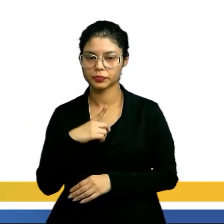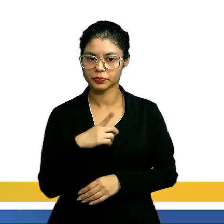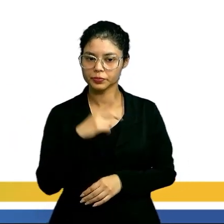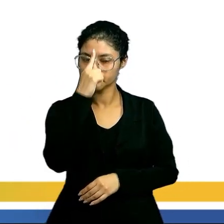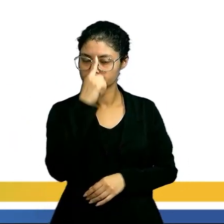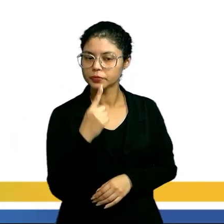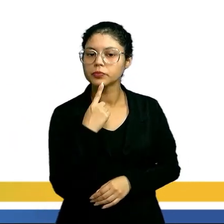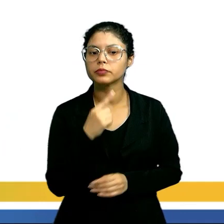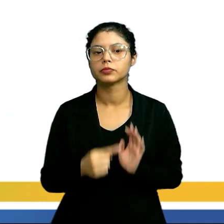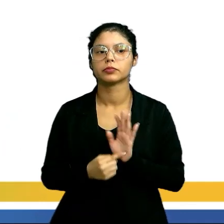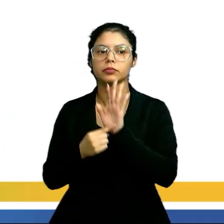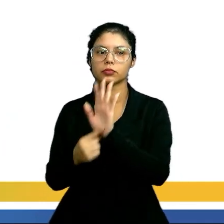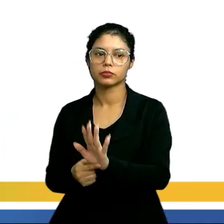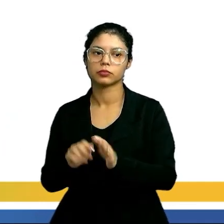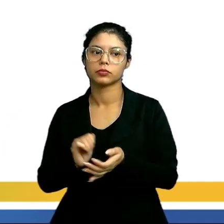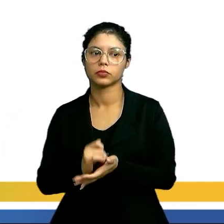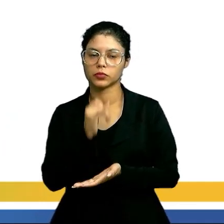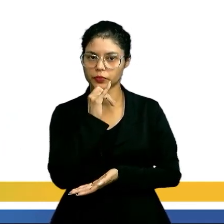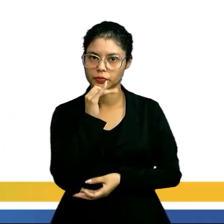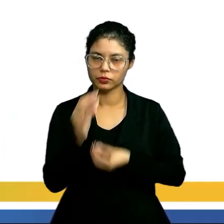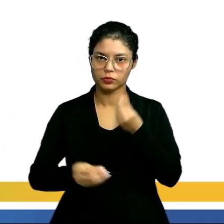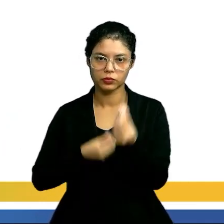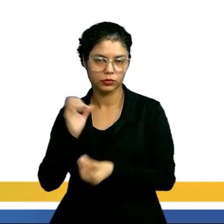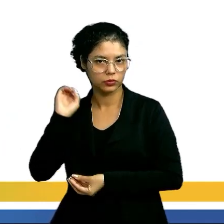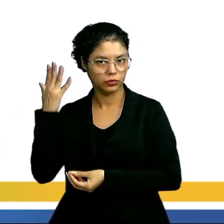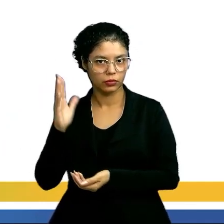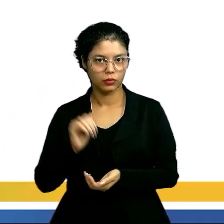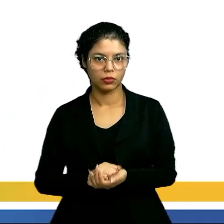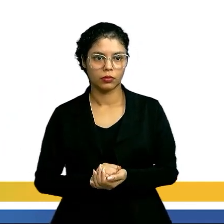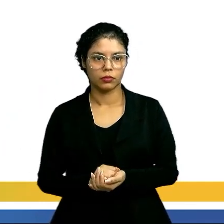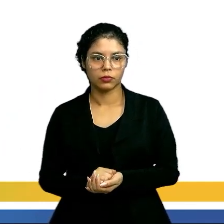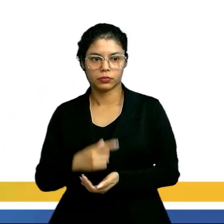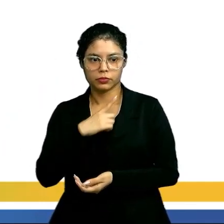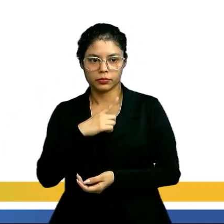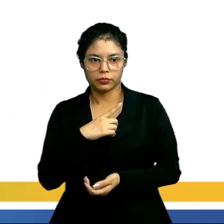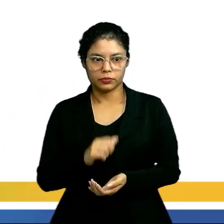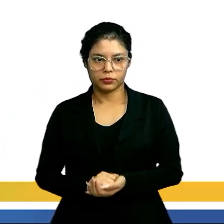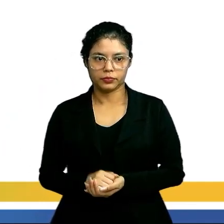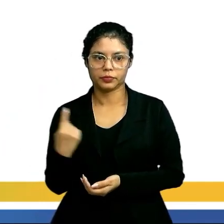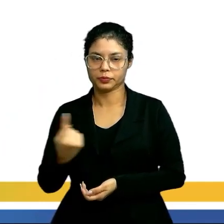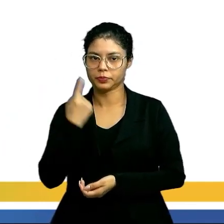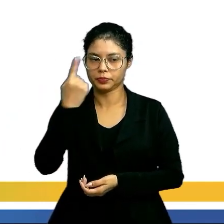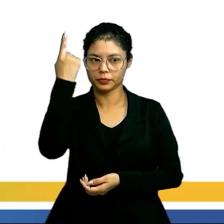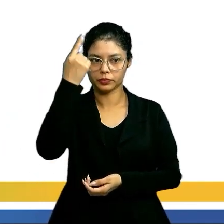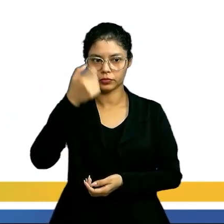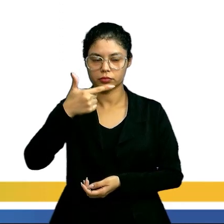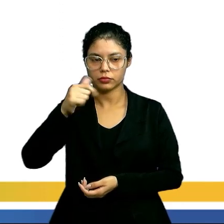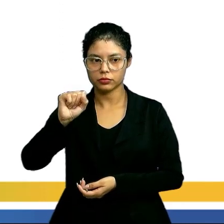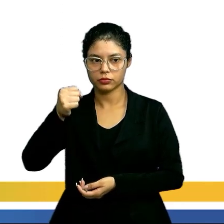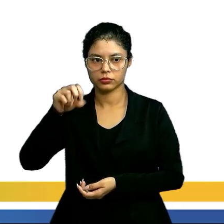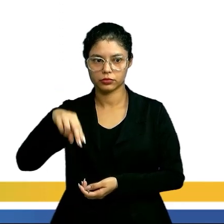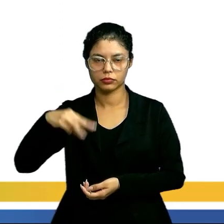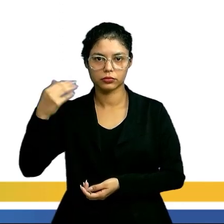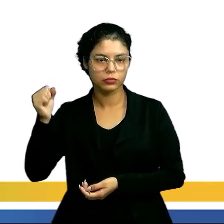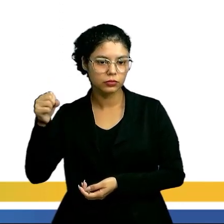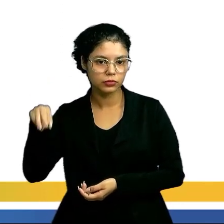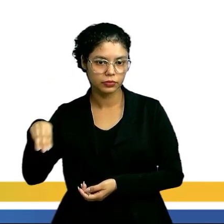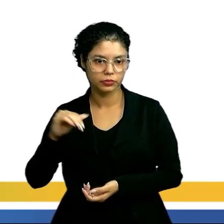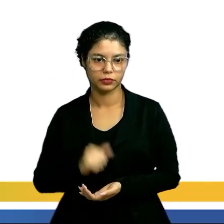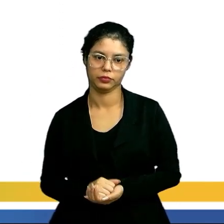2008. Ainda estava em fase de ajustes quando problemas de superaquecimento o danificaram 9 dias após ter